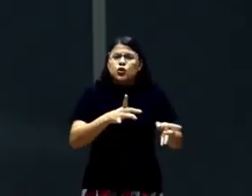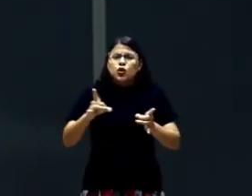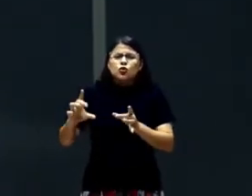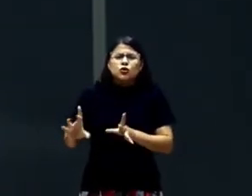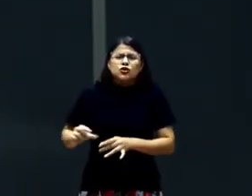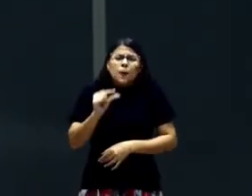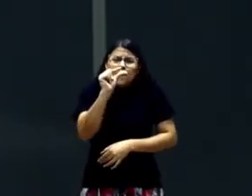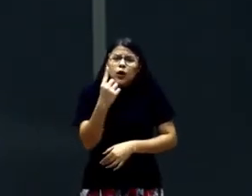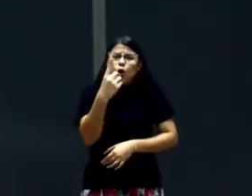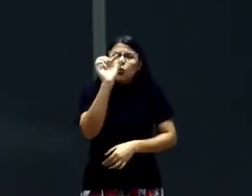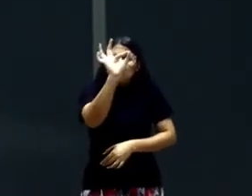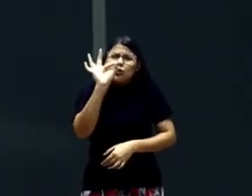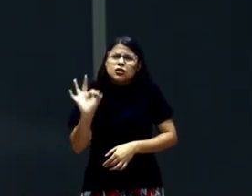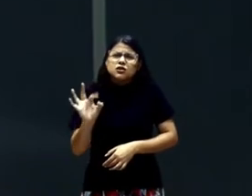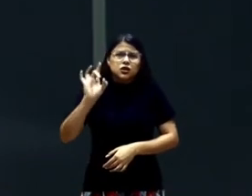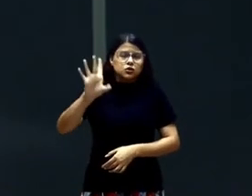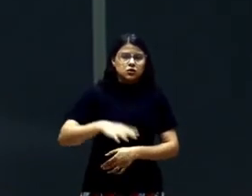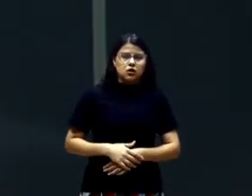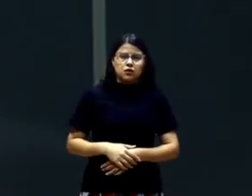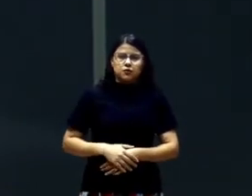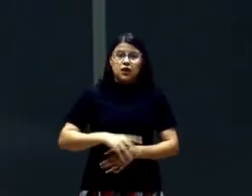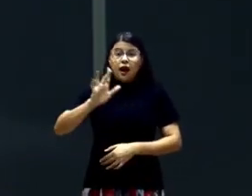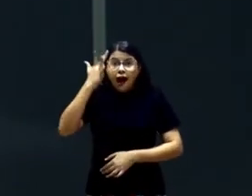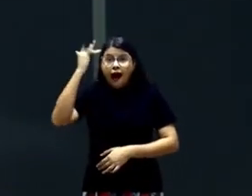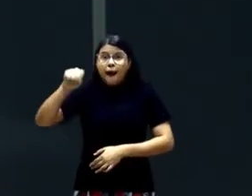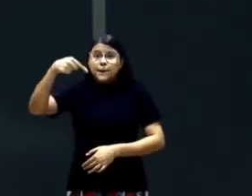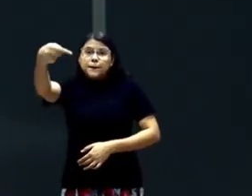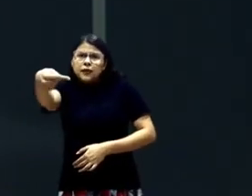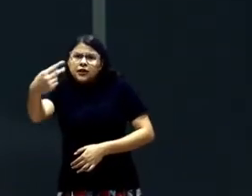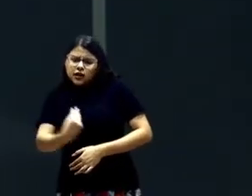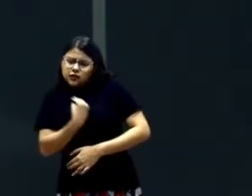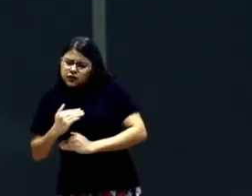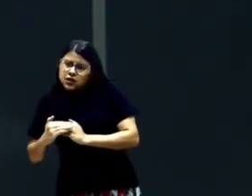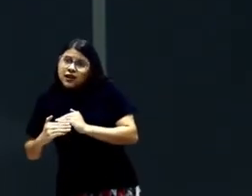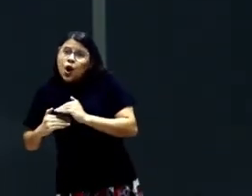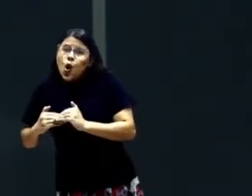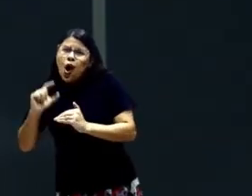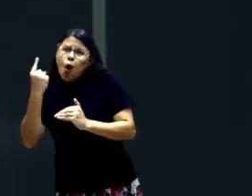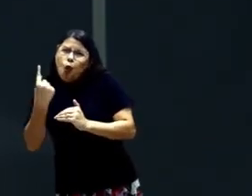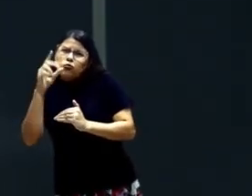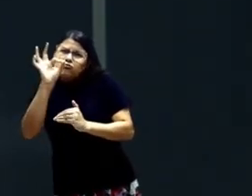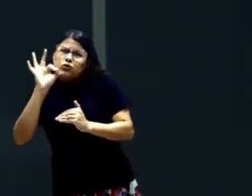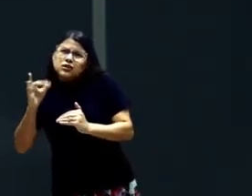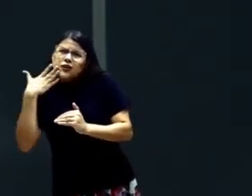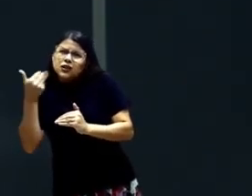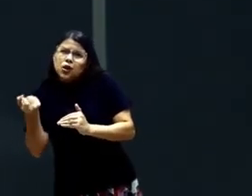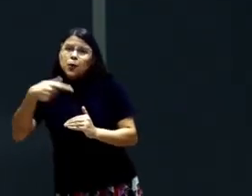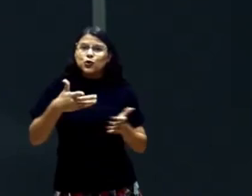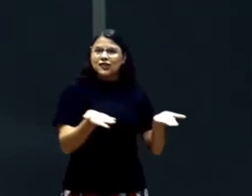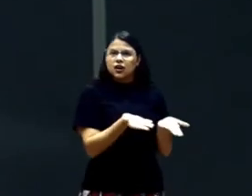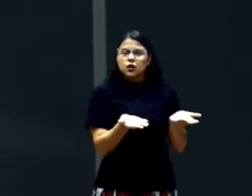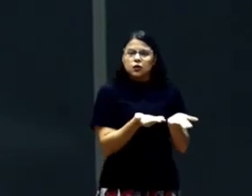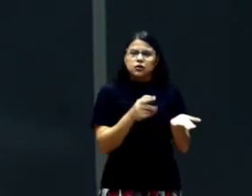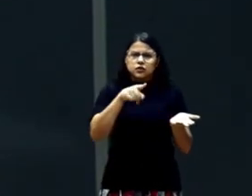isso. Seja amanhã, se Deus permitir, 1% melhor do que você é hoje. E você vai